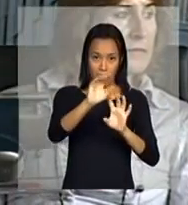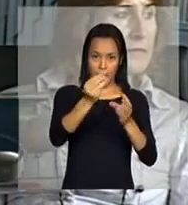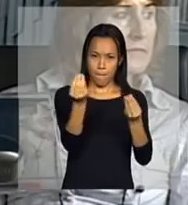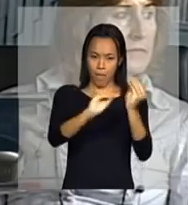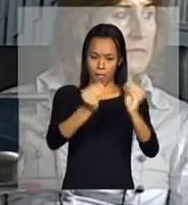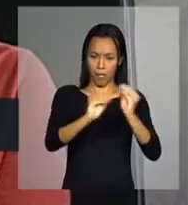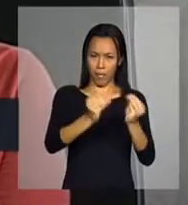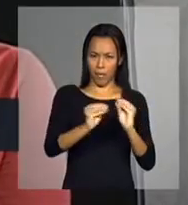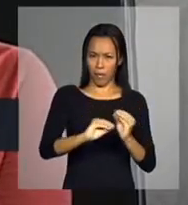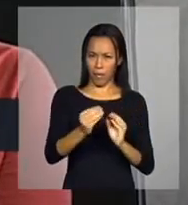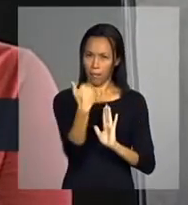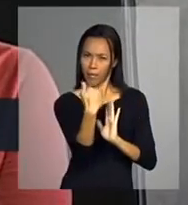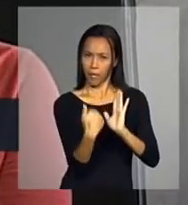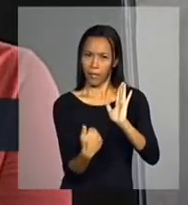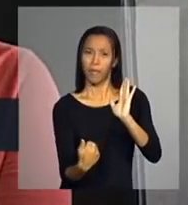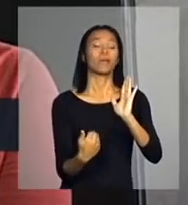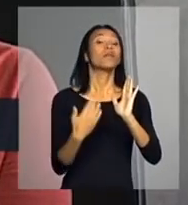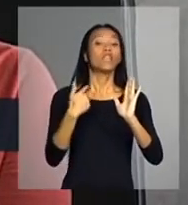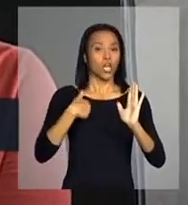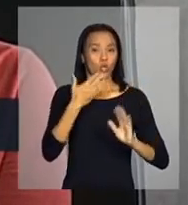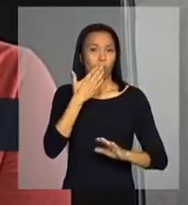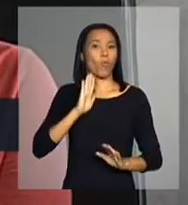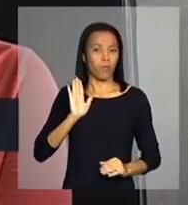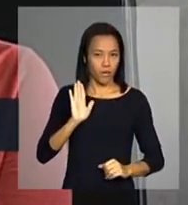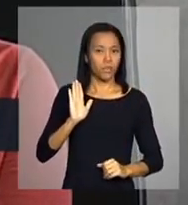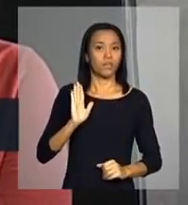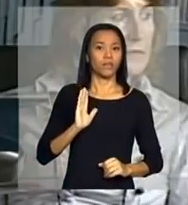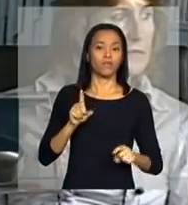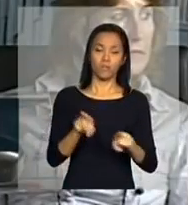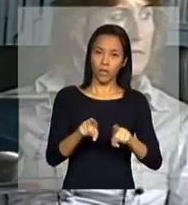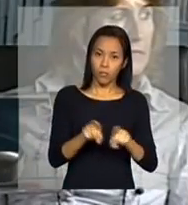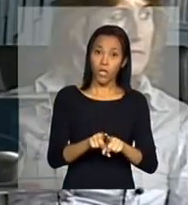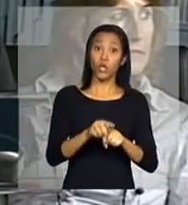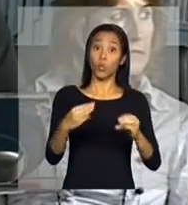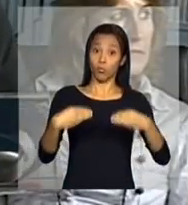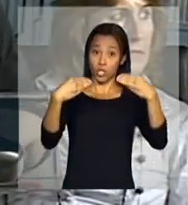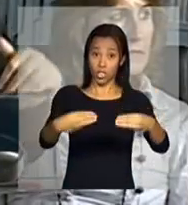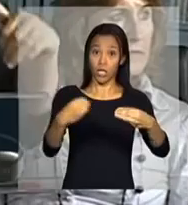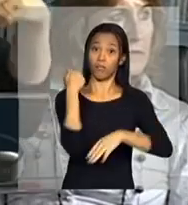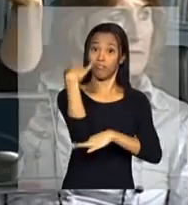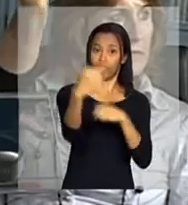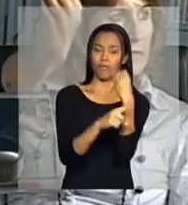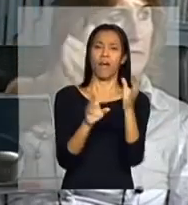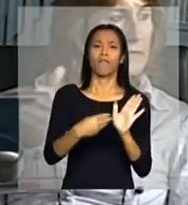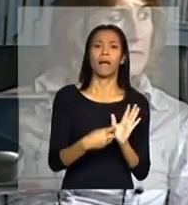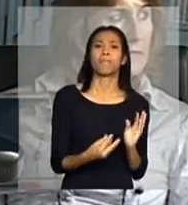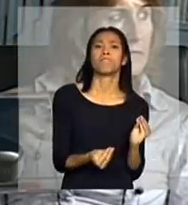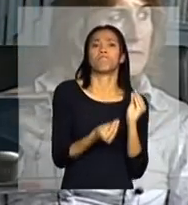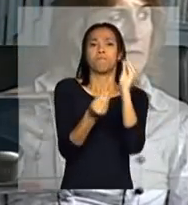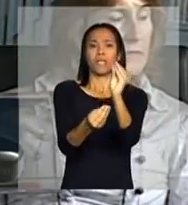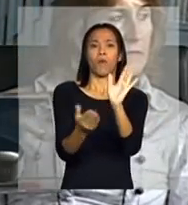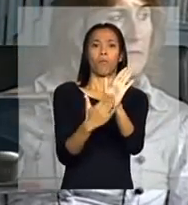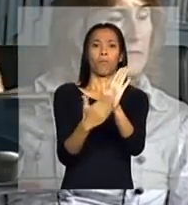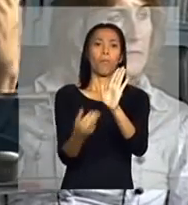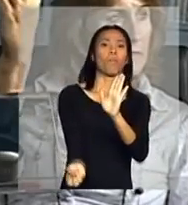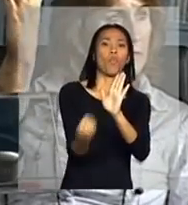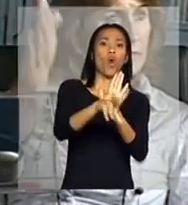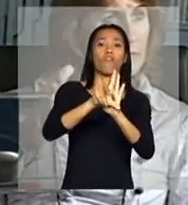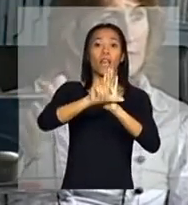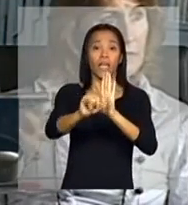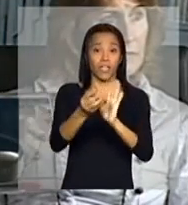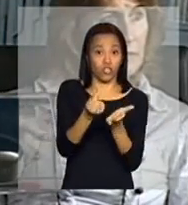o ano que vem. E estou me comprometendo publicamente, o Ministério do Meio Ambiente também vai encaminhar na proposta da nova lei de orçamento, uma alocação de